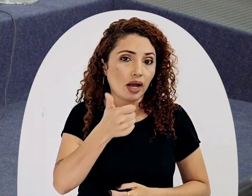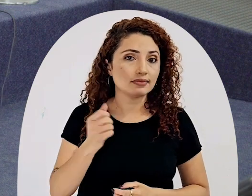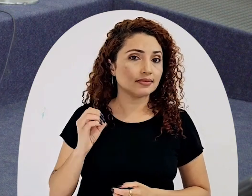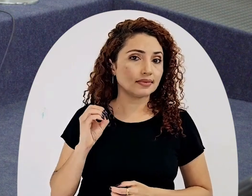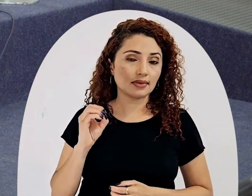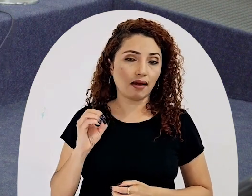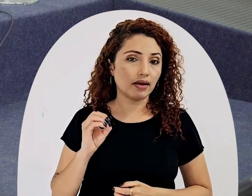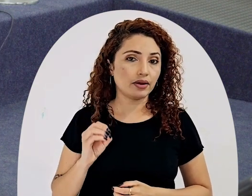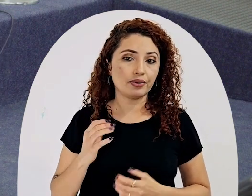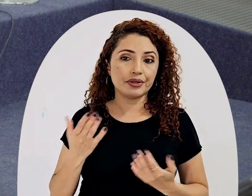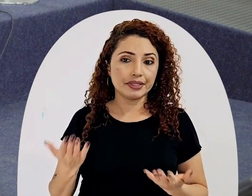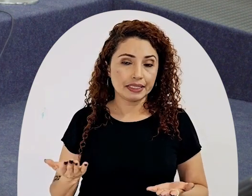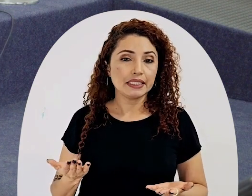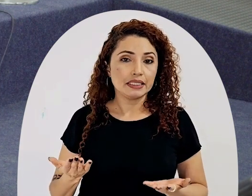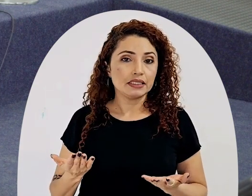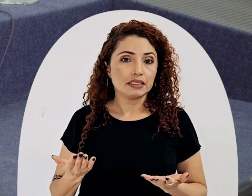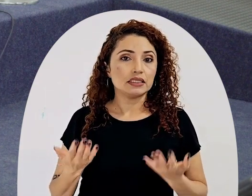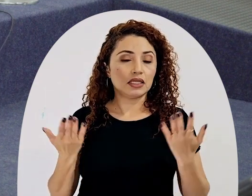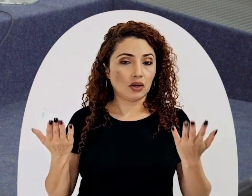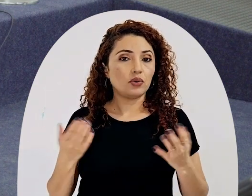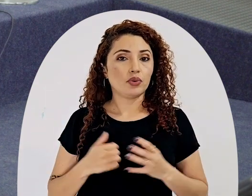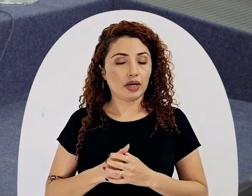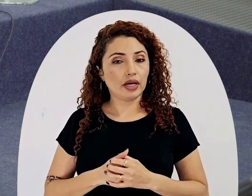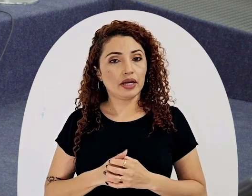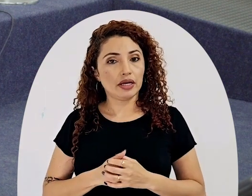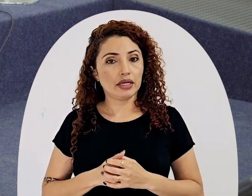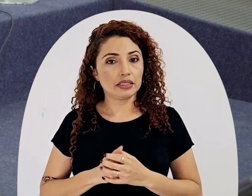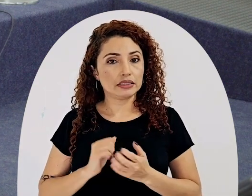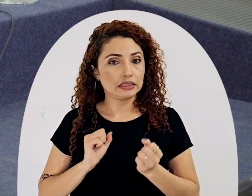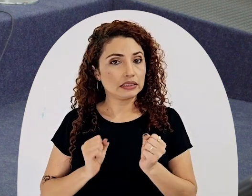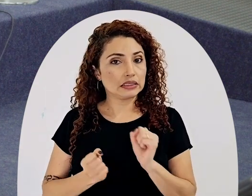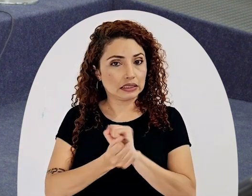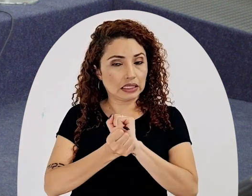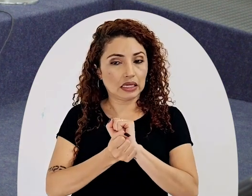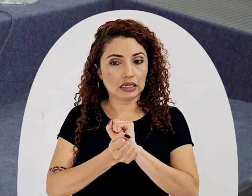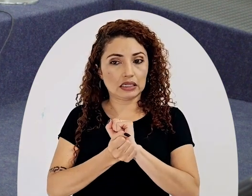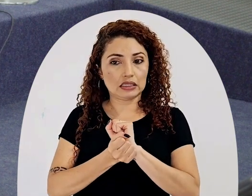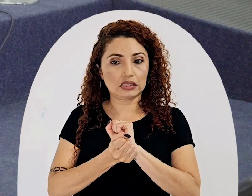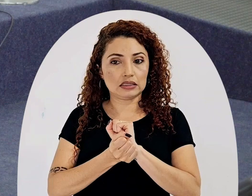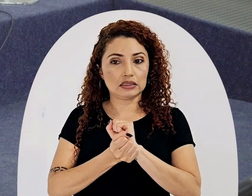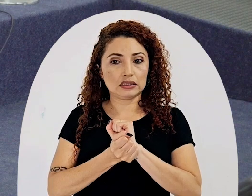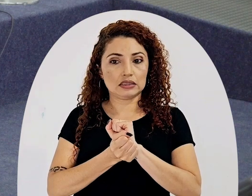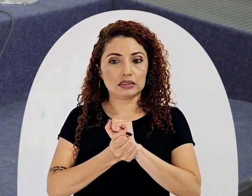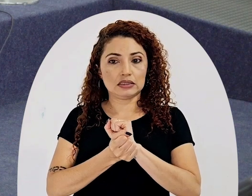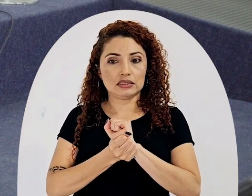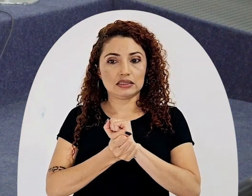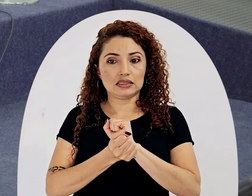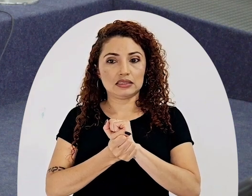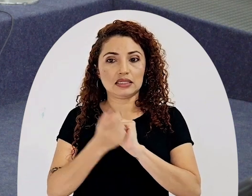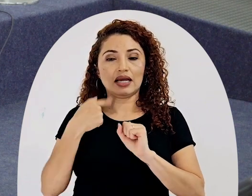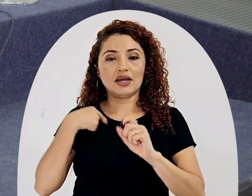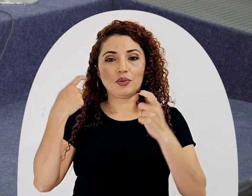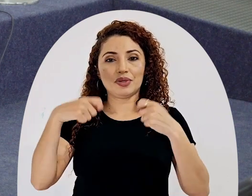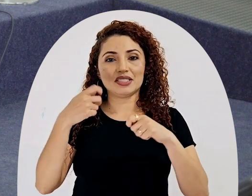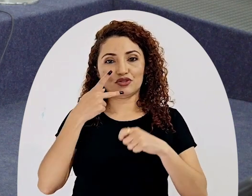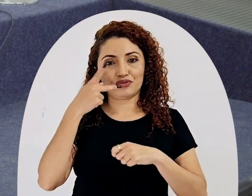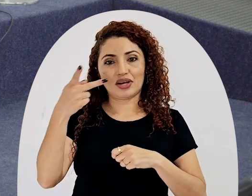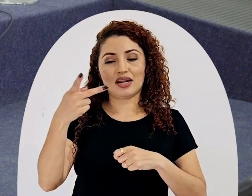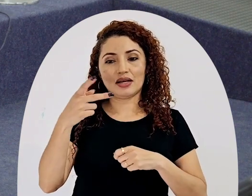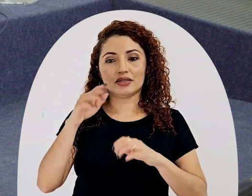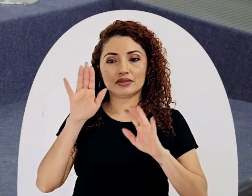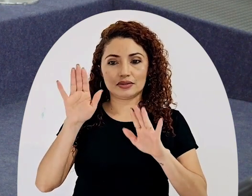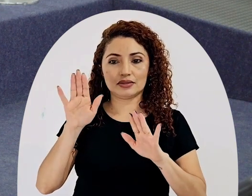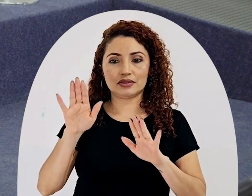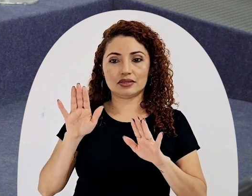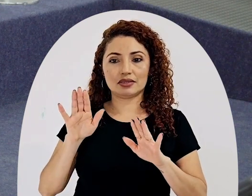Não, o escravizado que nós dizemos é porque... Só para finalizar... Eu preciso falar. Só vou finalizar. Deixa eu só... o que a gente